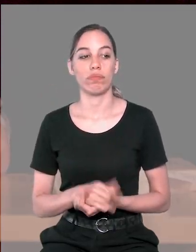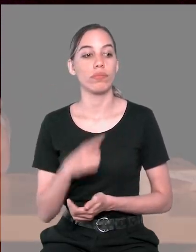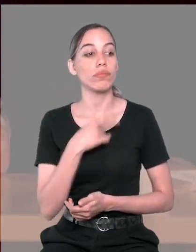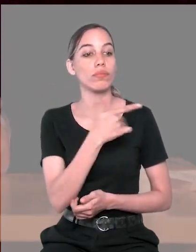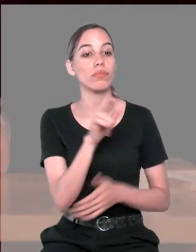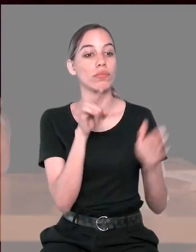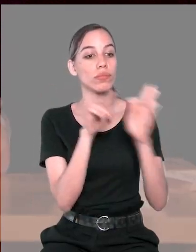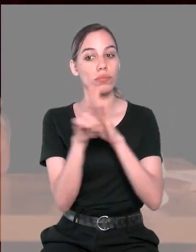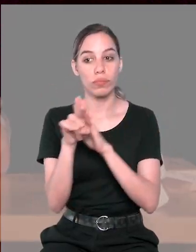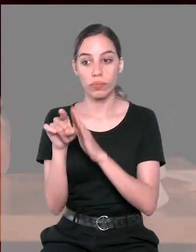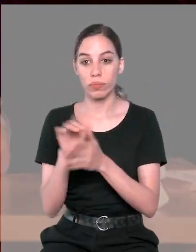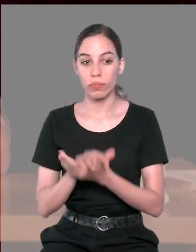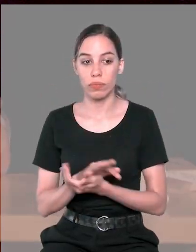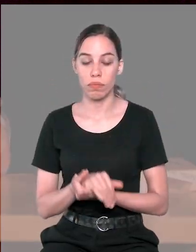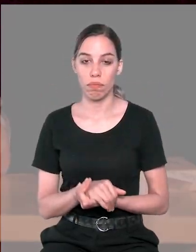Mais alguma pergunta?